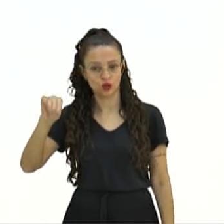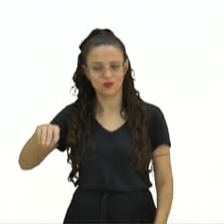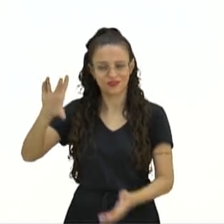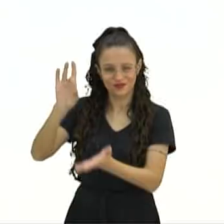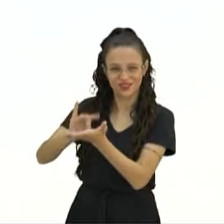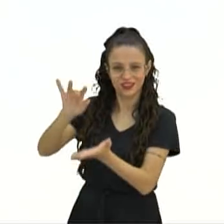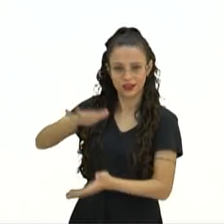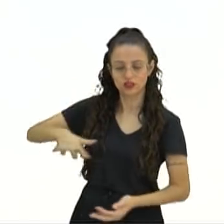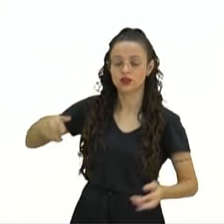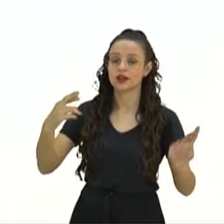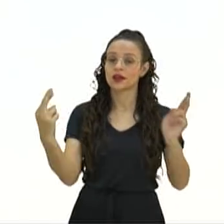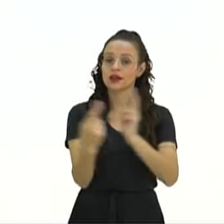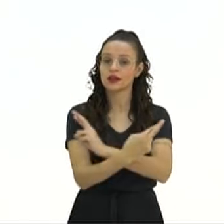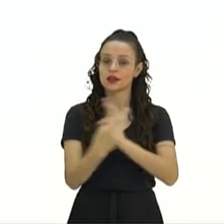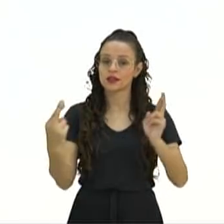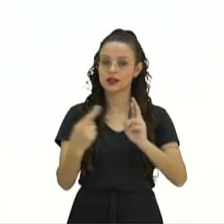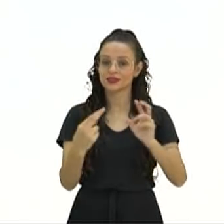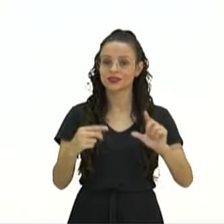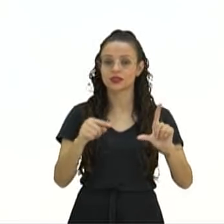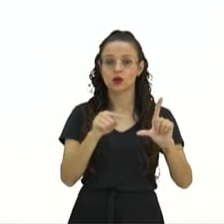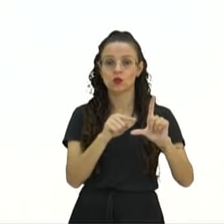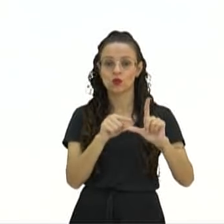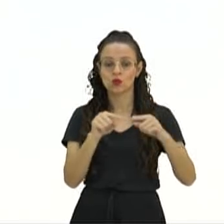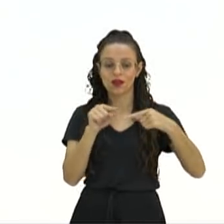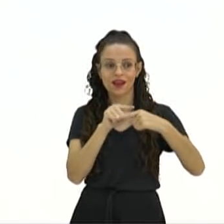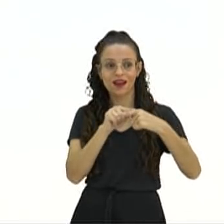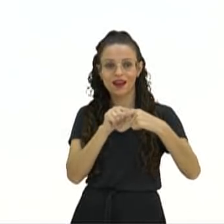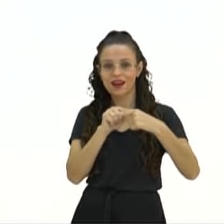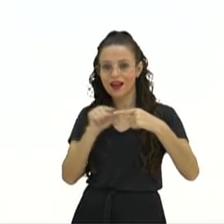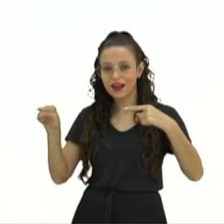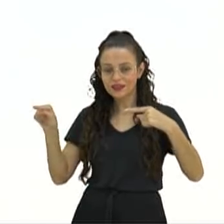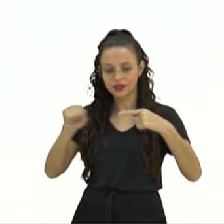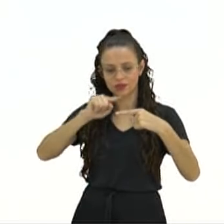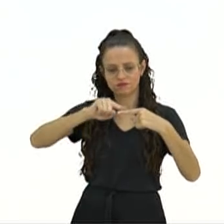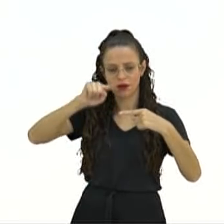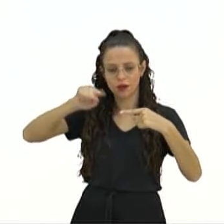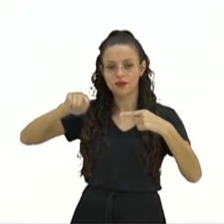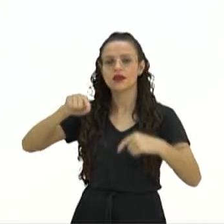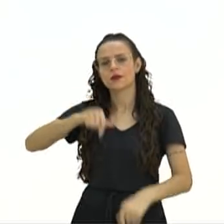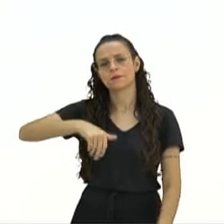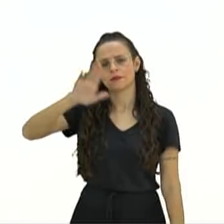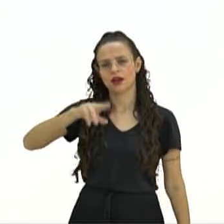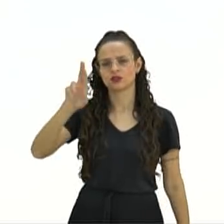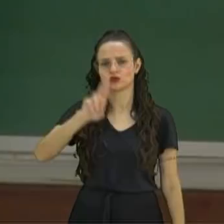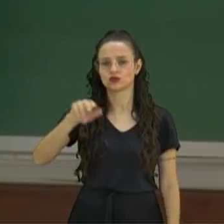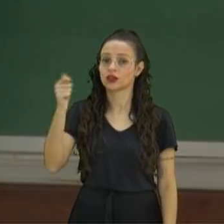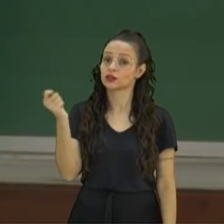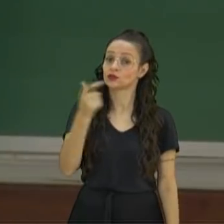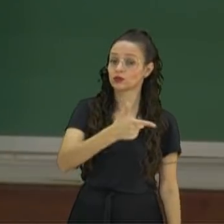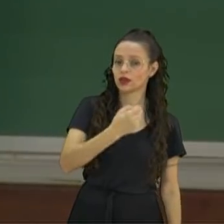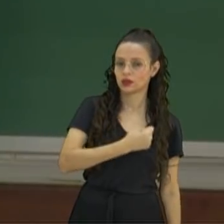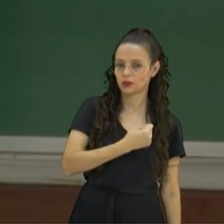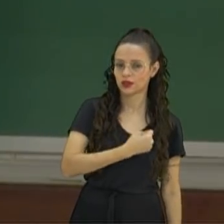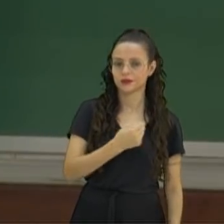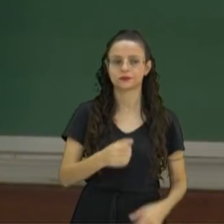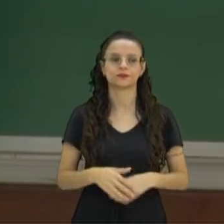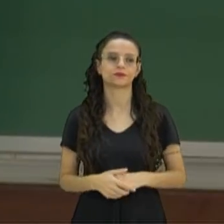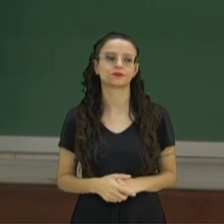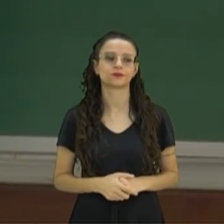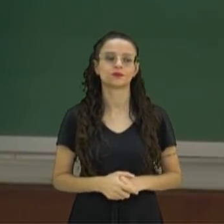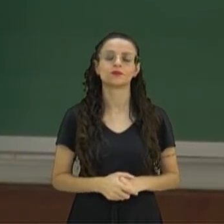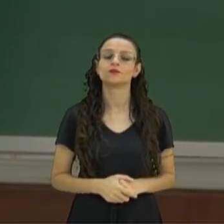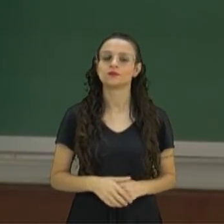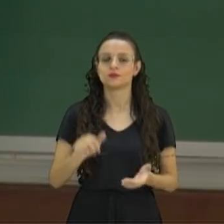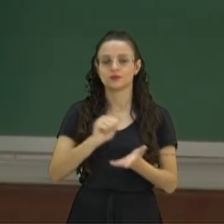realidade. Então, a relação aqui na escala gráfica já é direta e hoje ela é mais usada nos mapas até do que a escala numérica, ok?